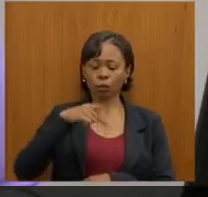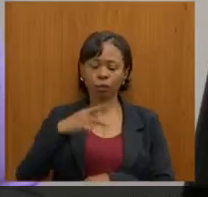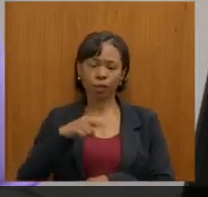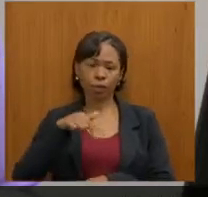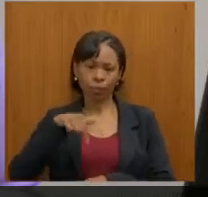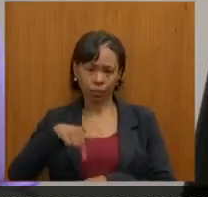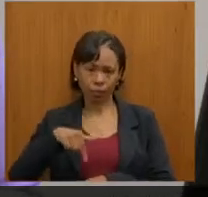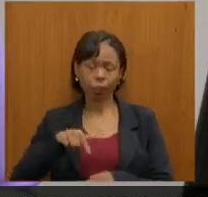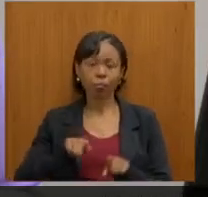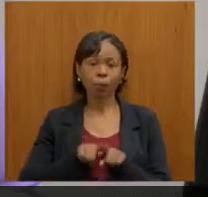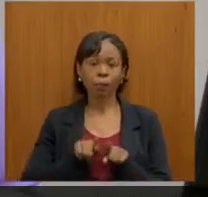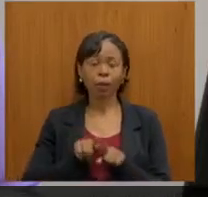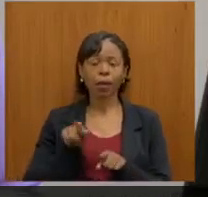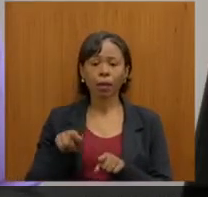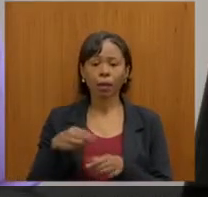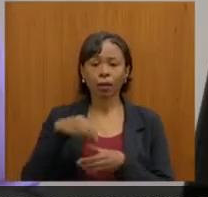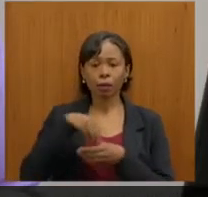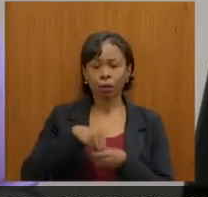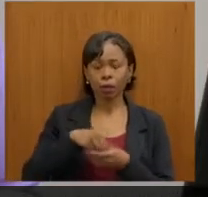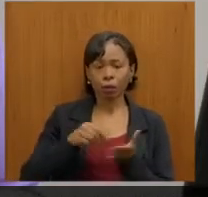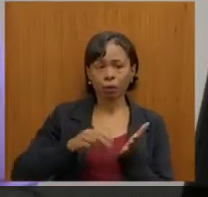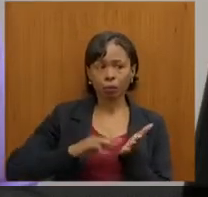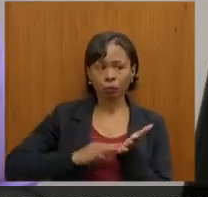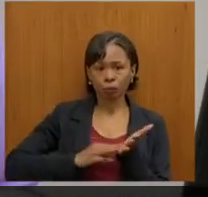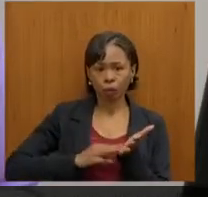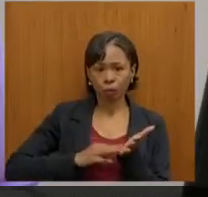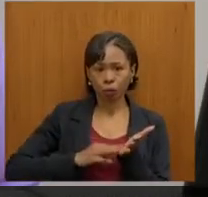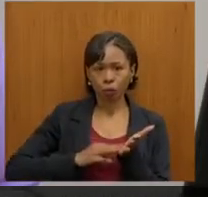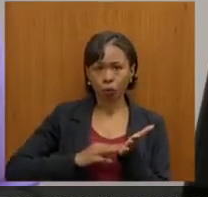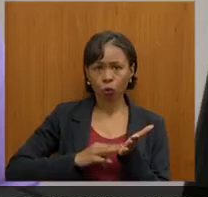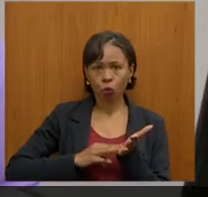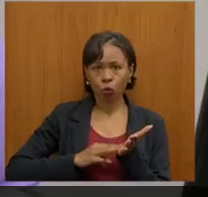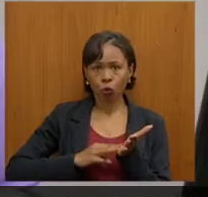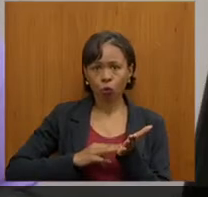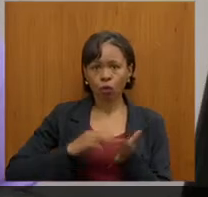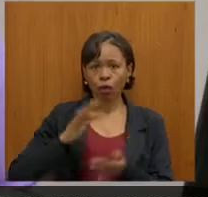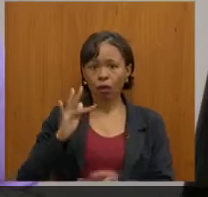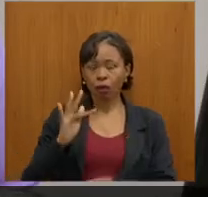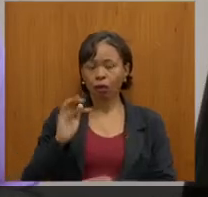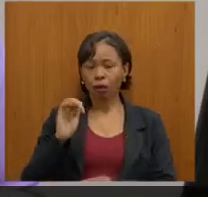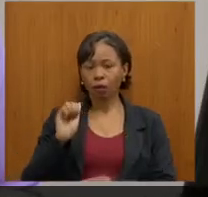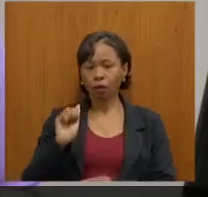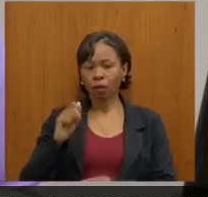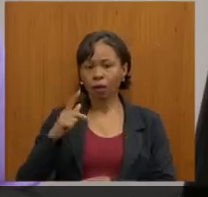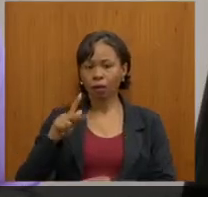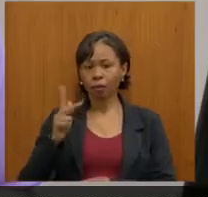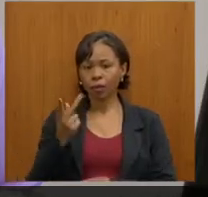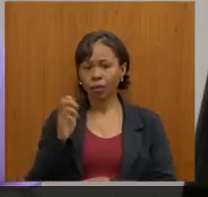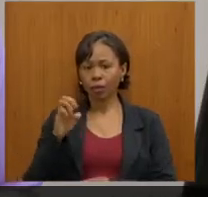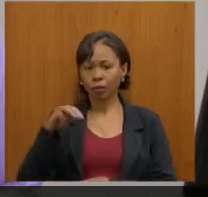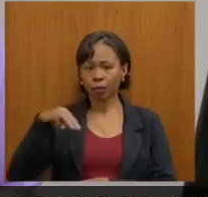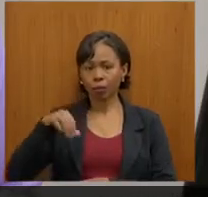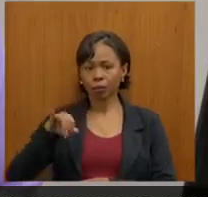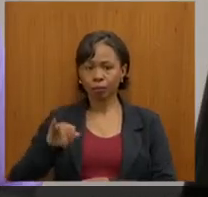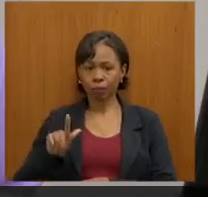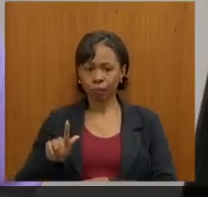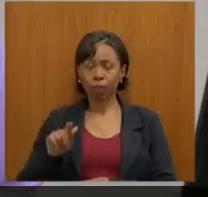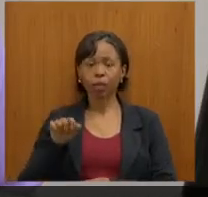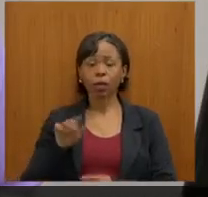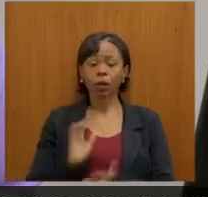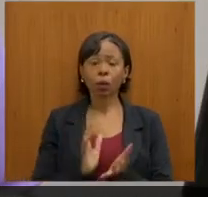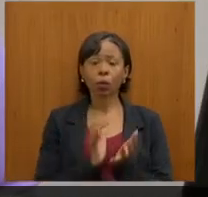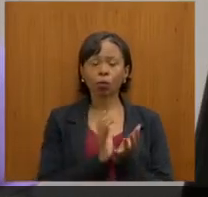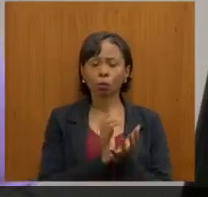da Câmara e da fapemig membro da rede de enfrentamento à